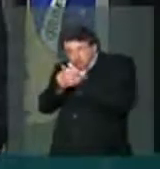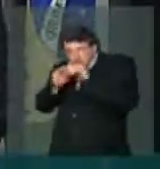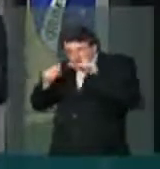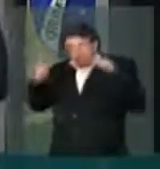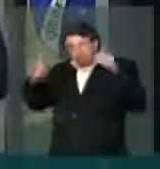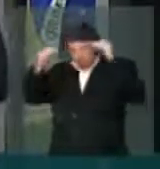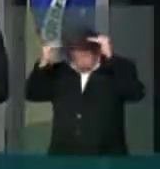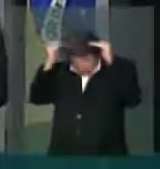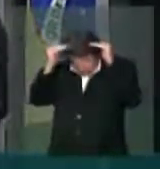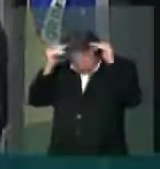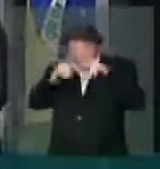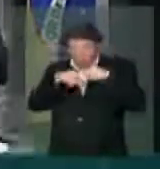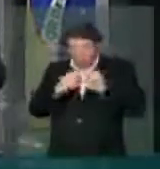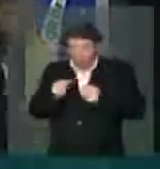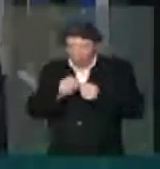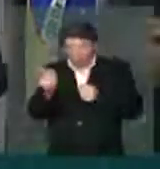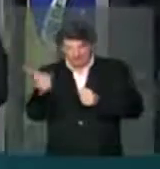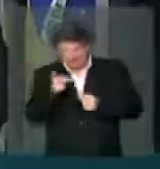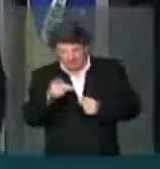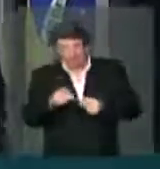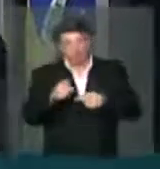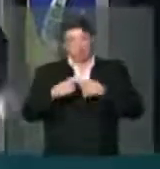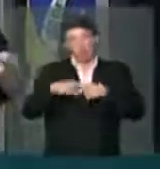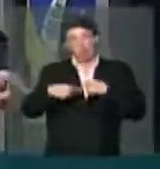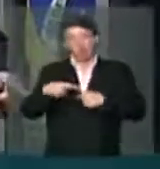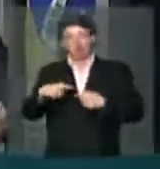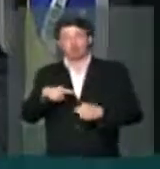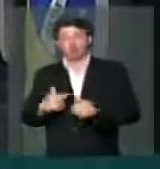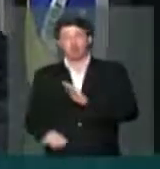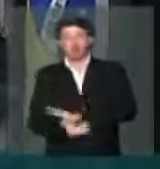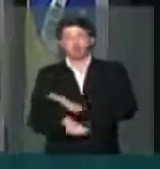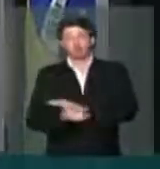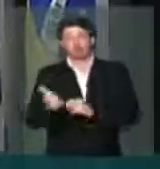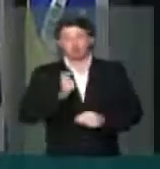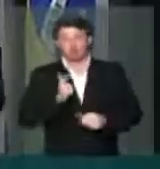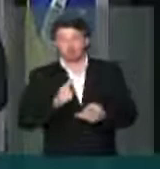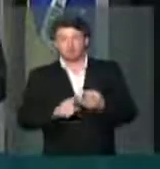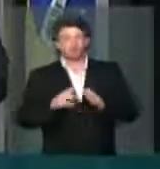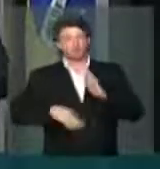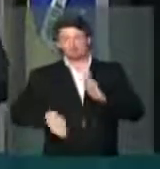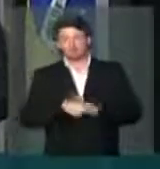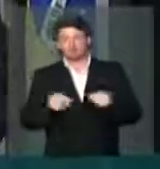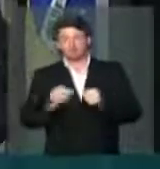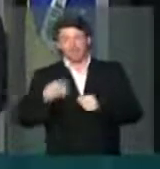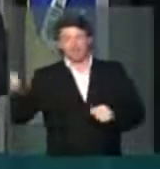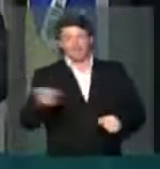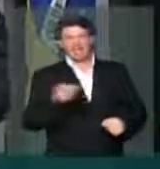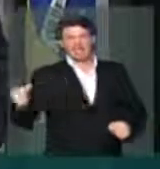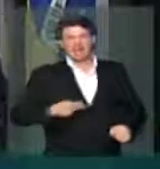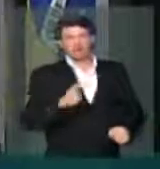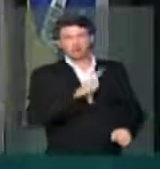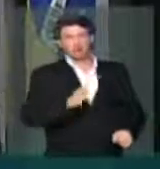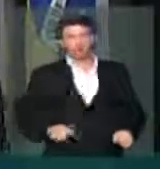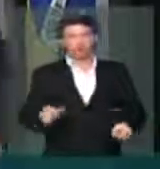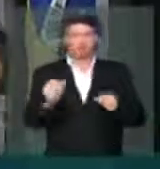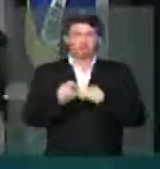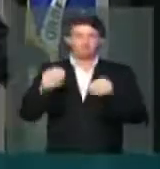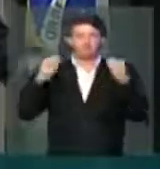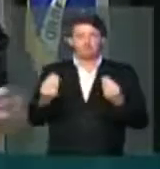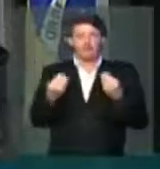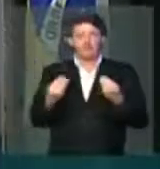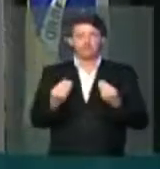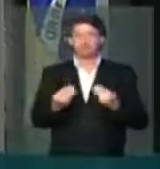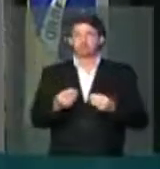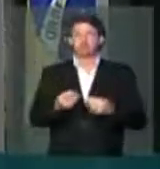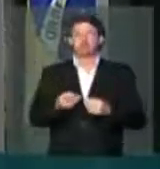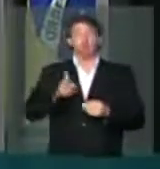mesa pelas falcatruas, pelos rolos, pela corrupção e por tudo de errado que o governo tem feito e não